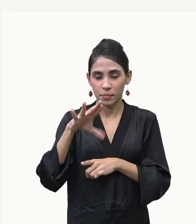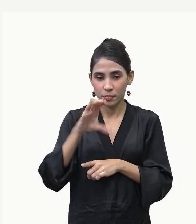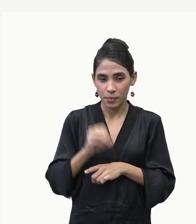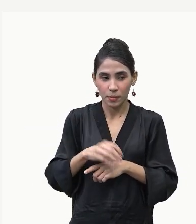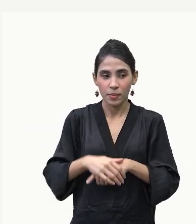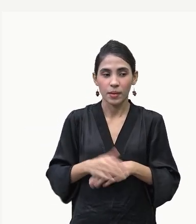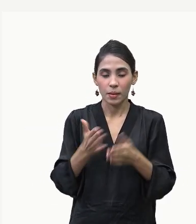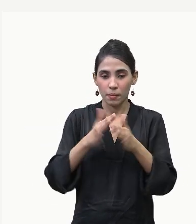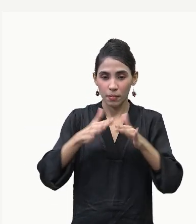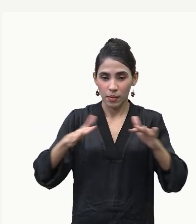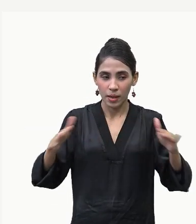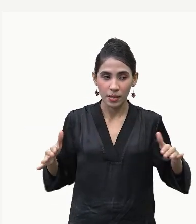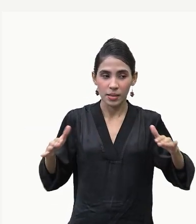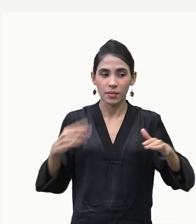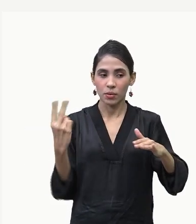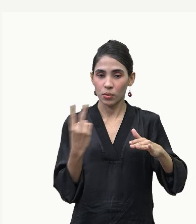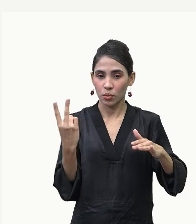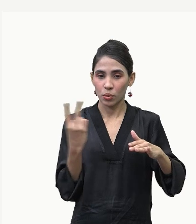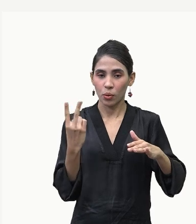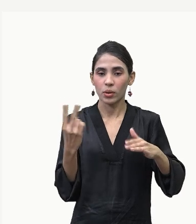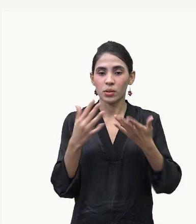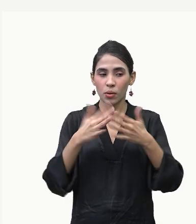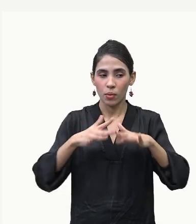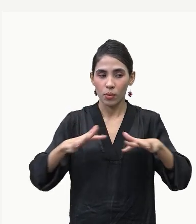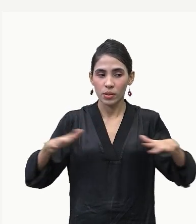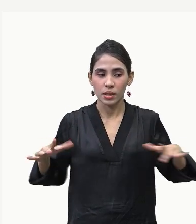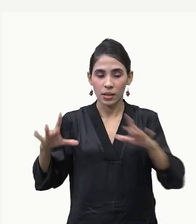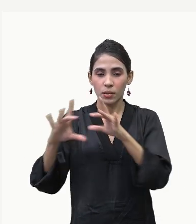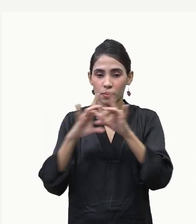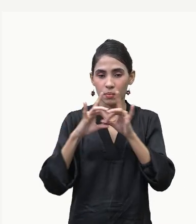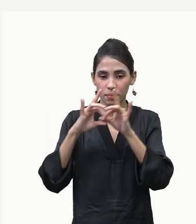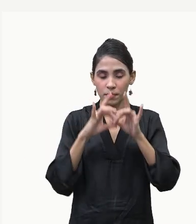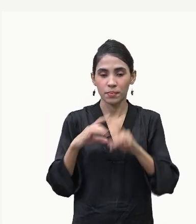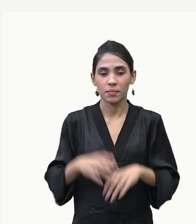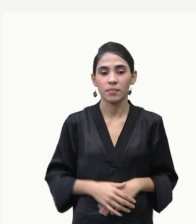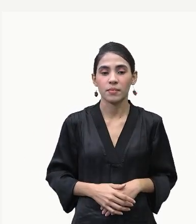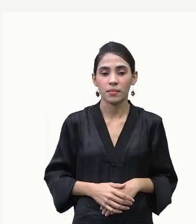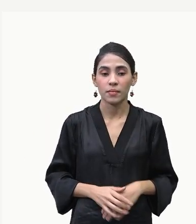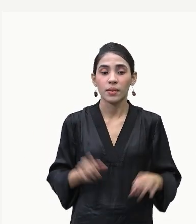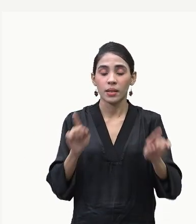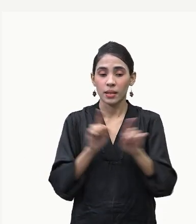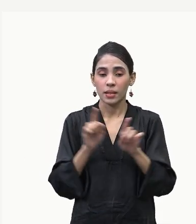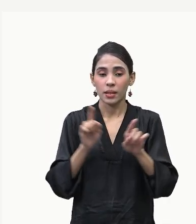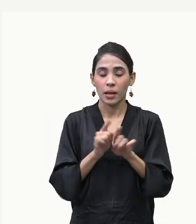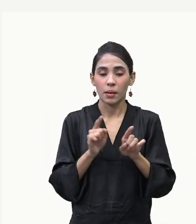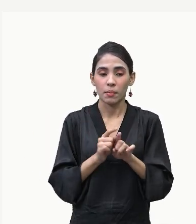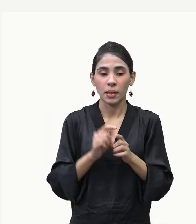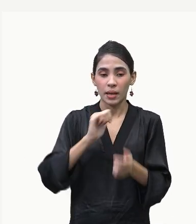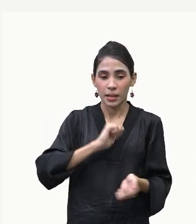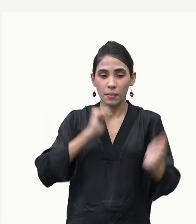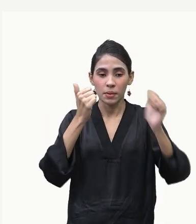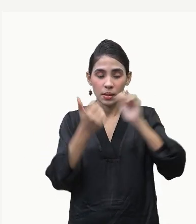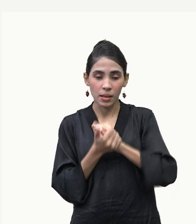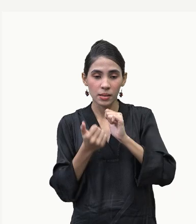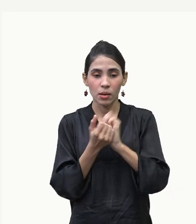de planejamento. E aí nós temos ainda readequação dos sistemas produtivos